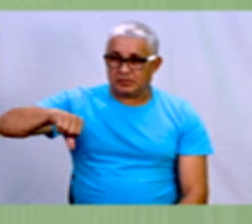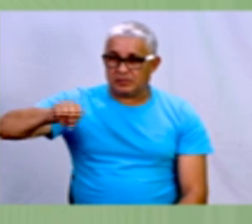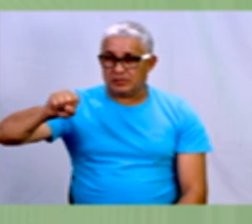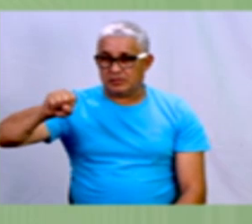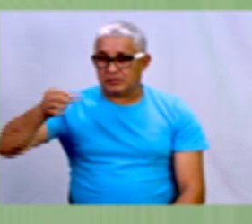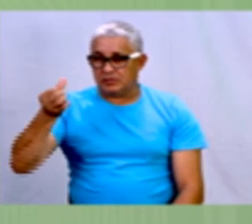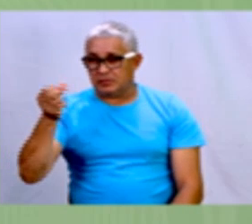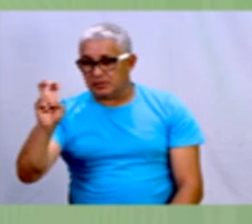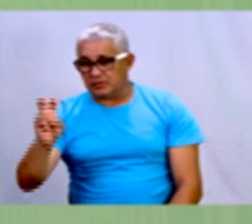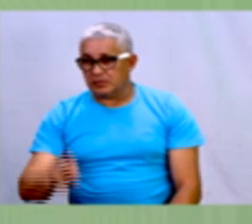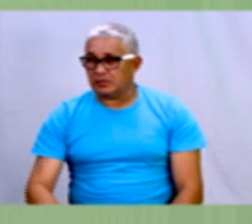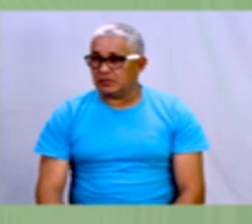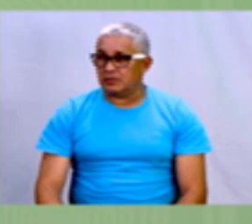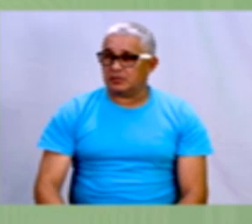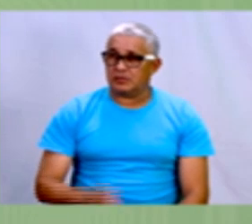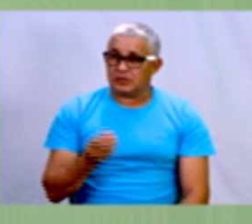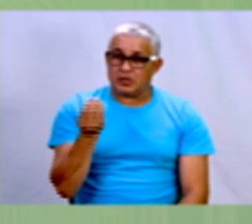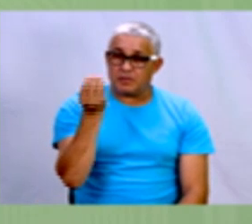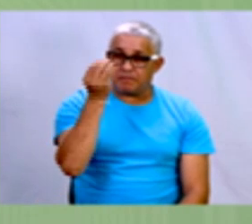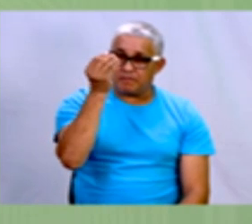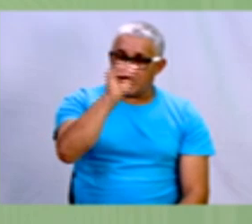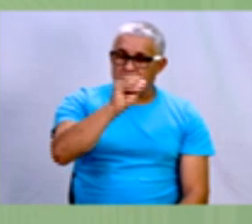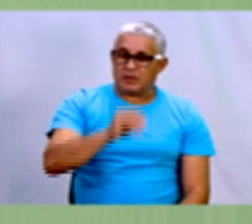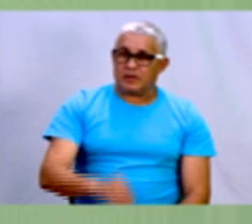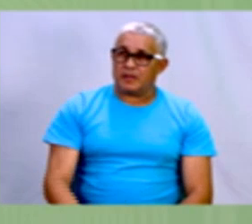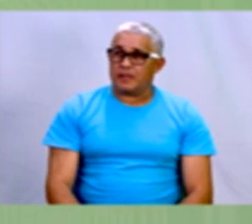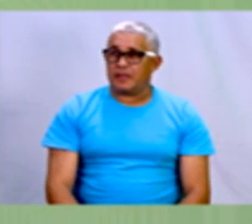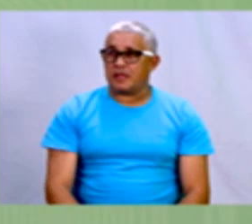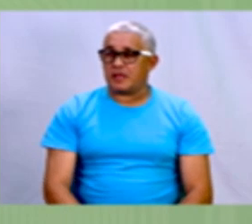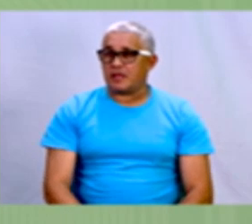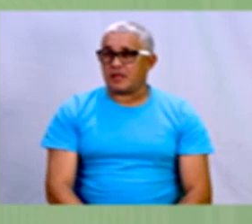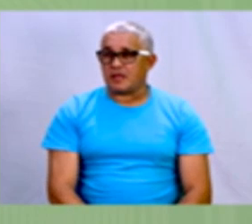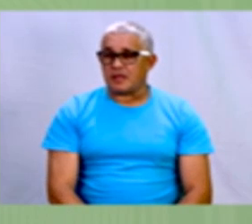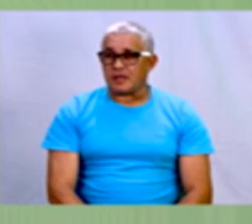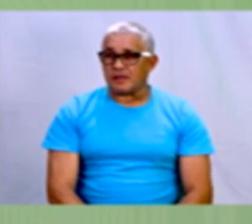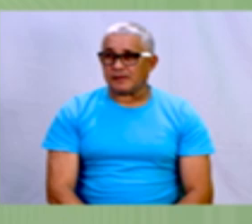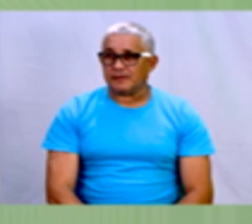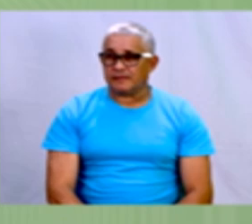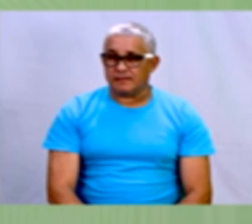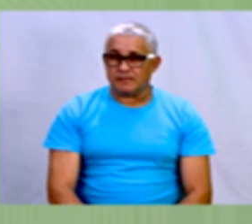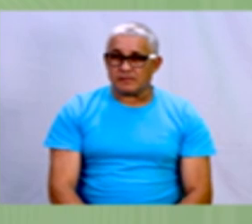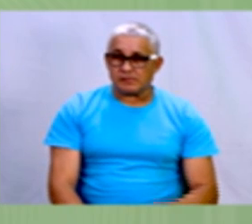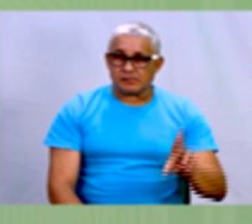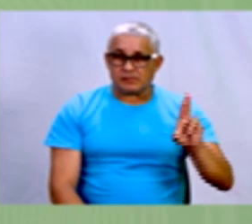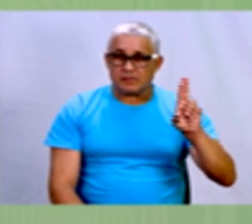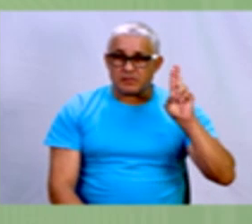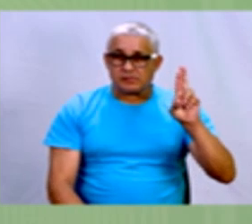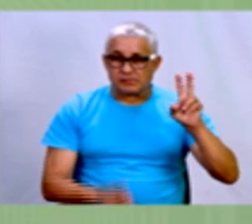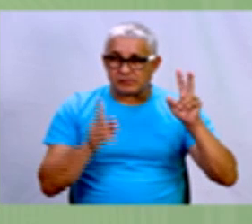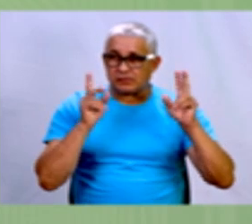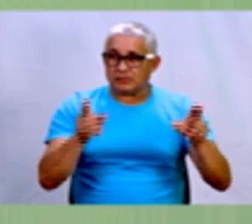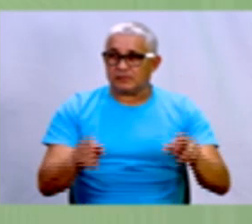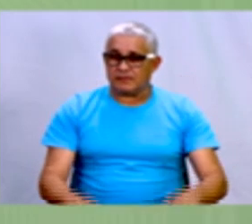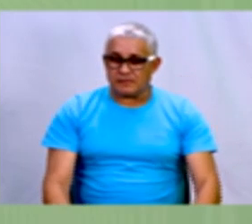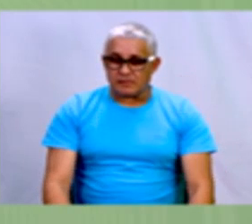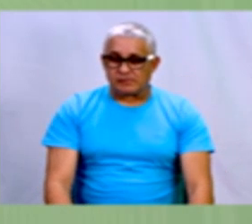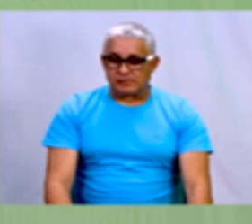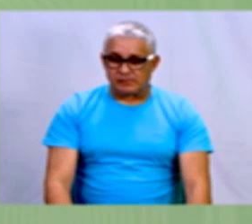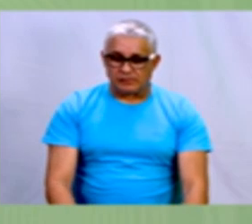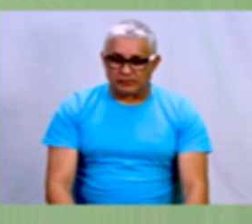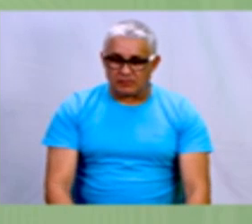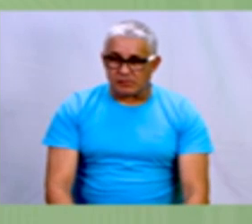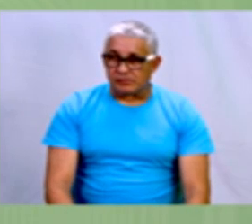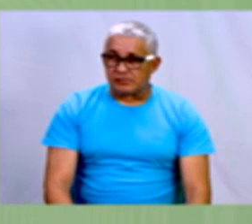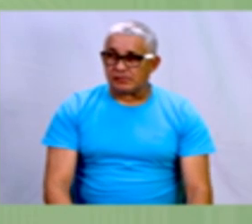3,169865. Agora, é só aplicar nessa fórmula simples aqui, ó. Então, vai ficar R é igual, que é o valor da prestação que a gente quer saber,